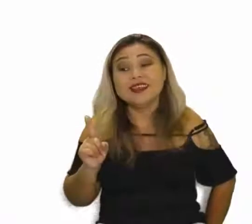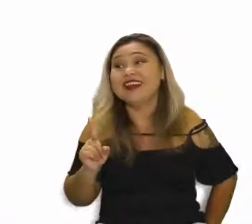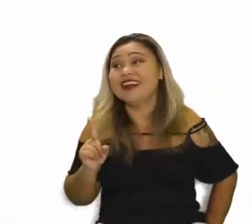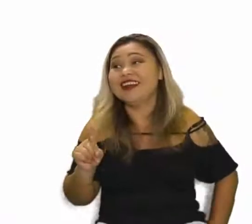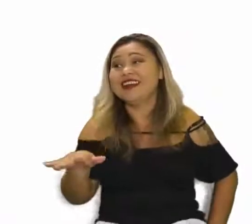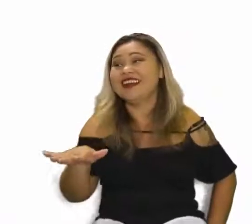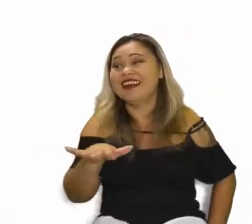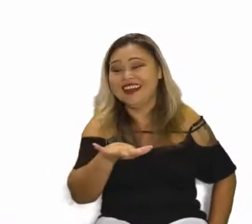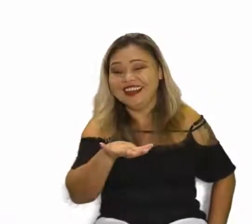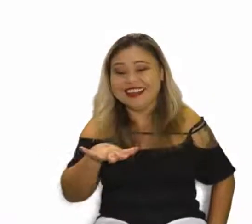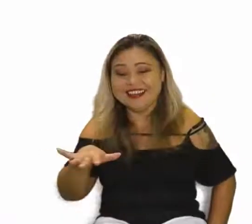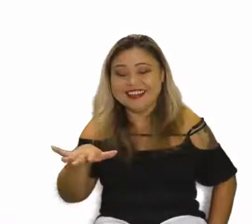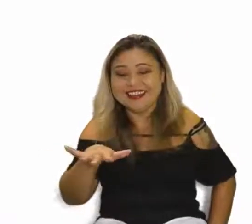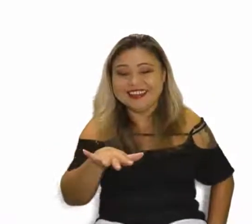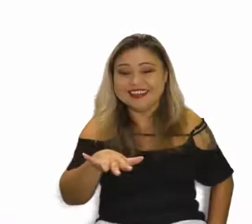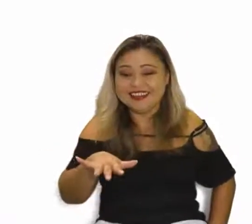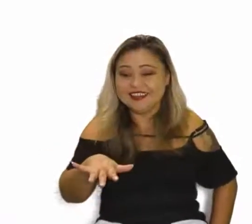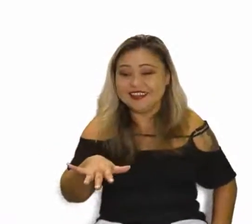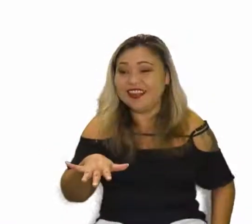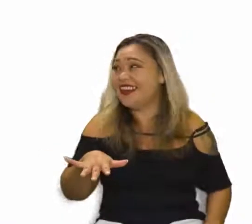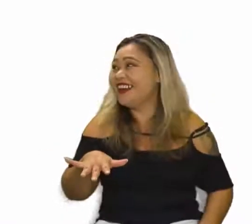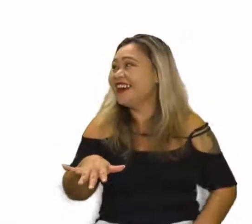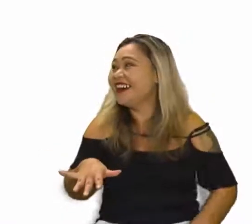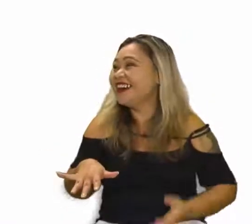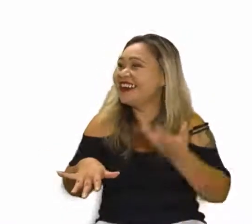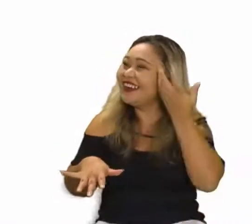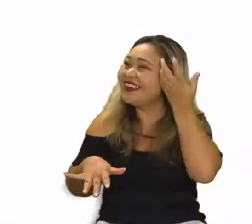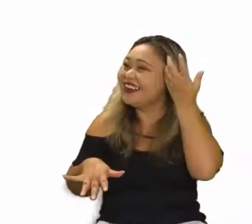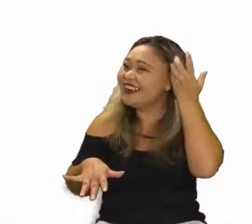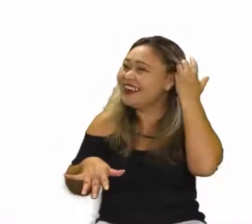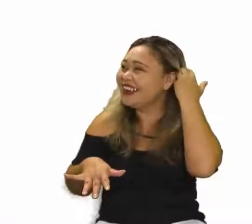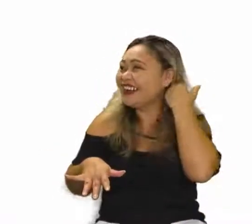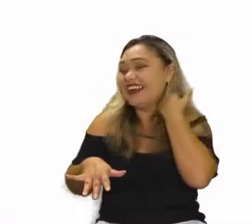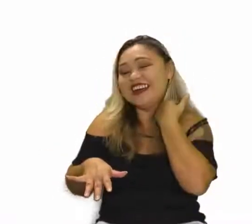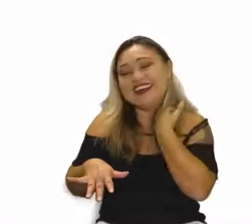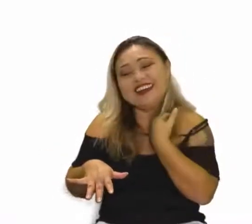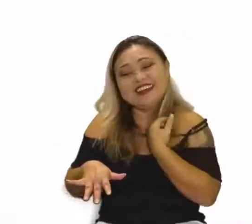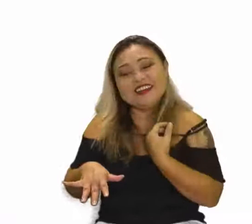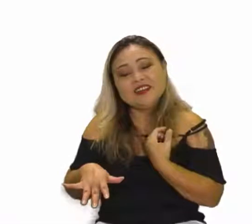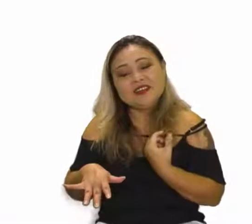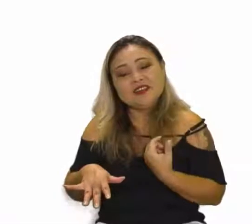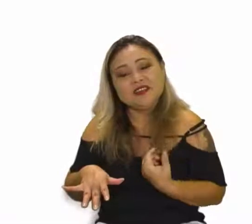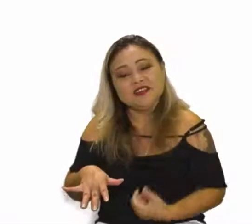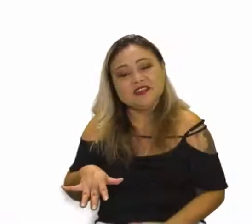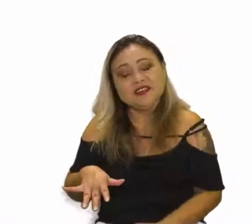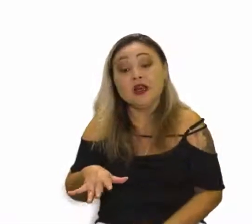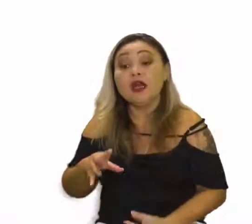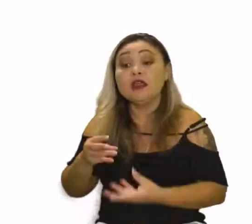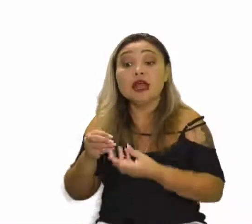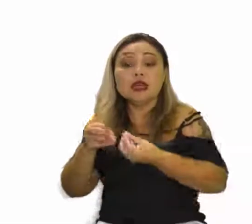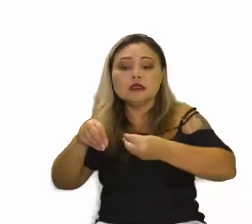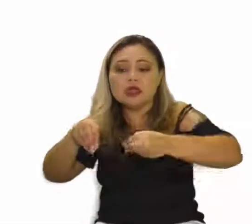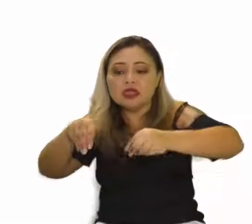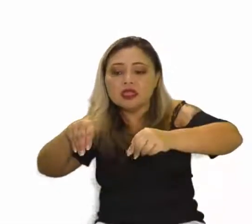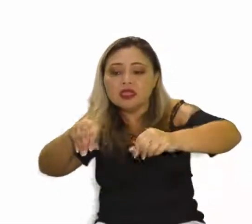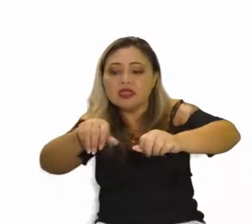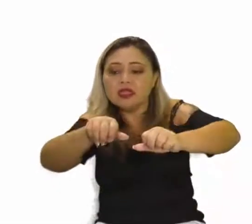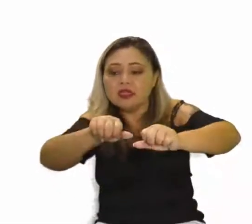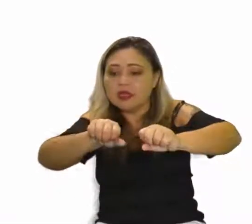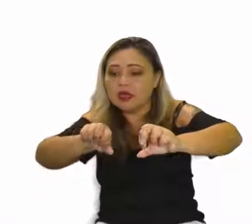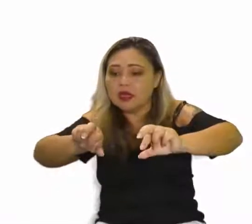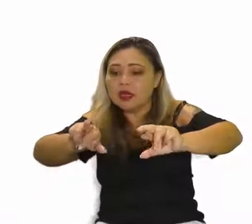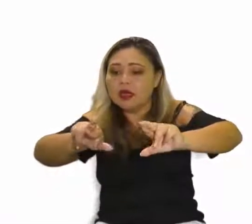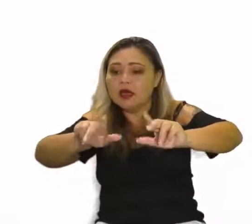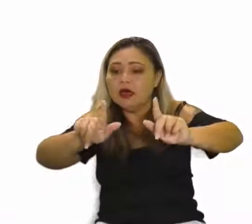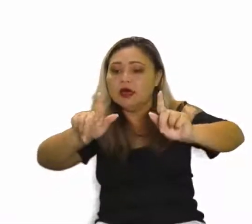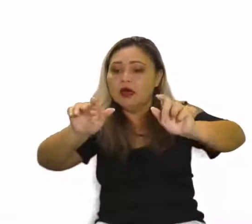O chão, ele é cheio de... O chão é cheio de maravilha, né? Maravilha, serragem. Serragem.